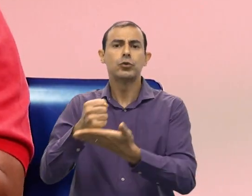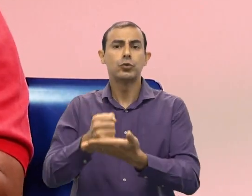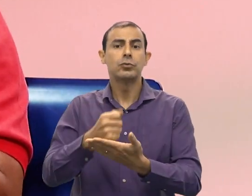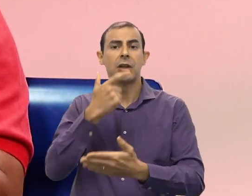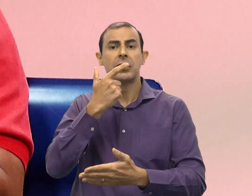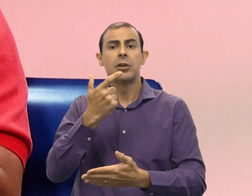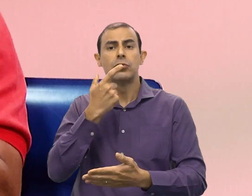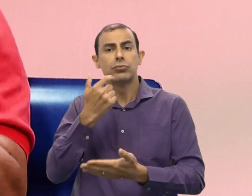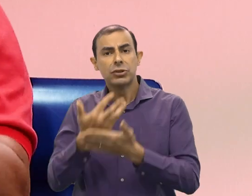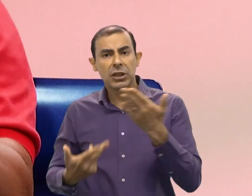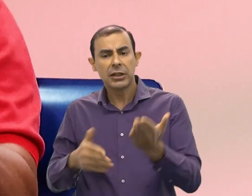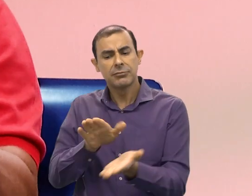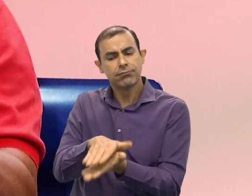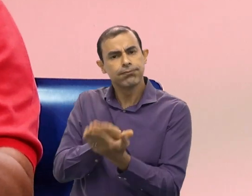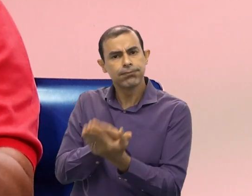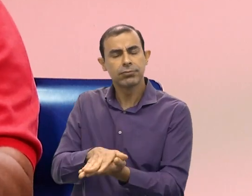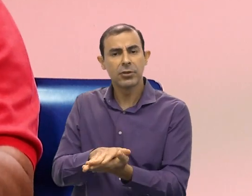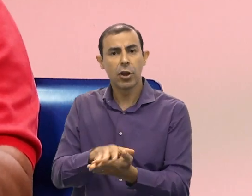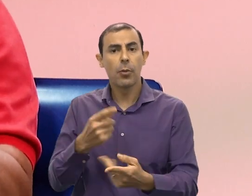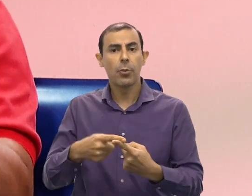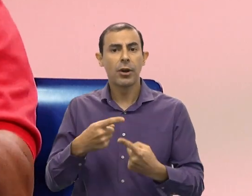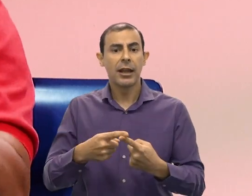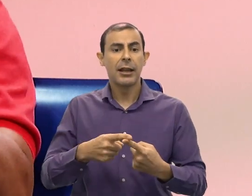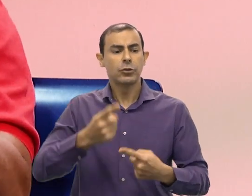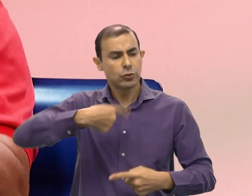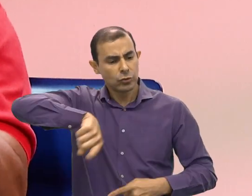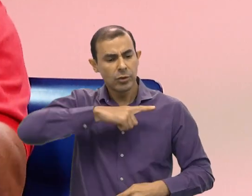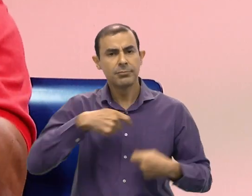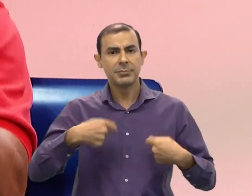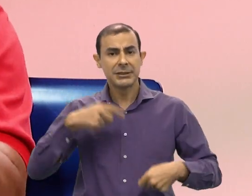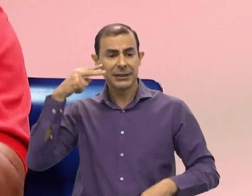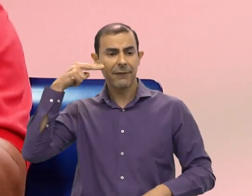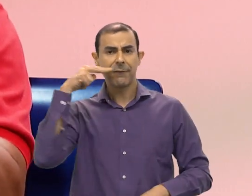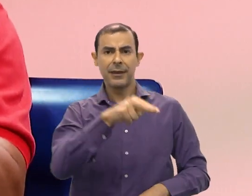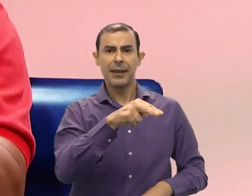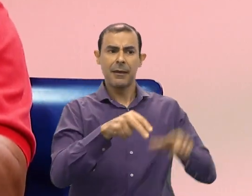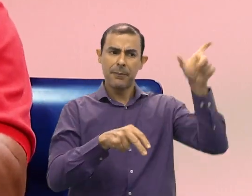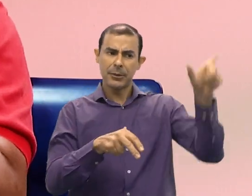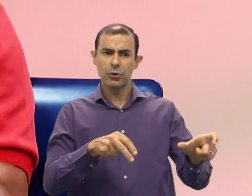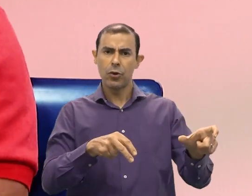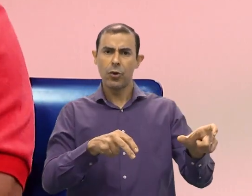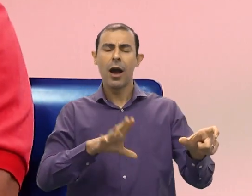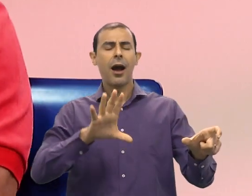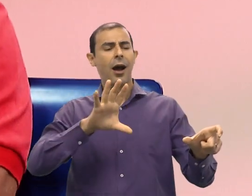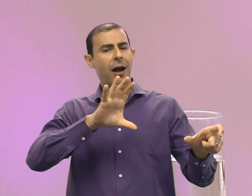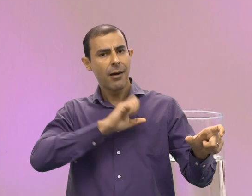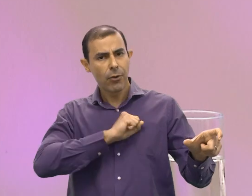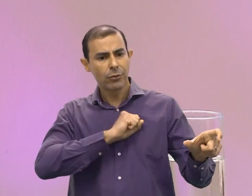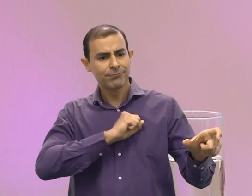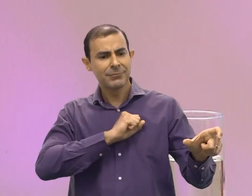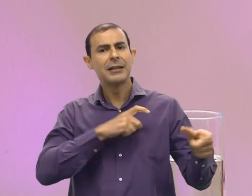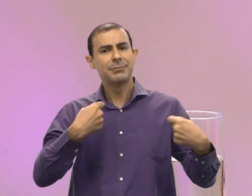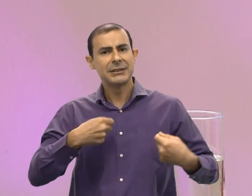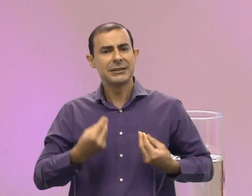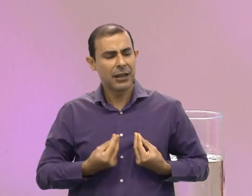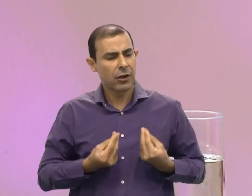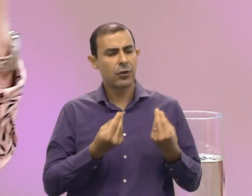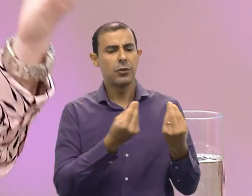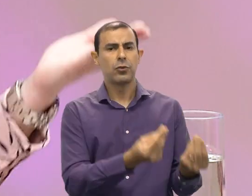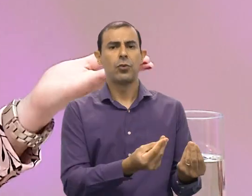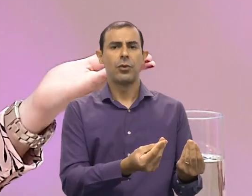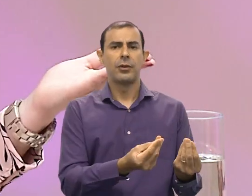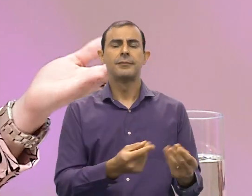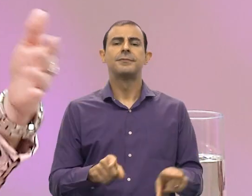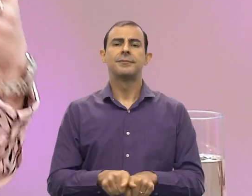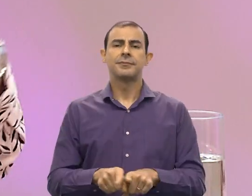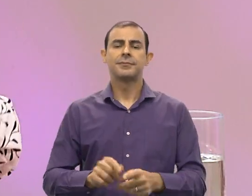das pessoas a olharem para o próximo com um pequeno gesto de amor chamado doação. E quem, por exemplo, quer